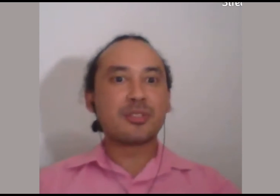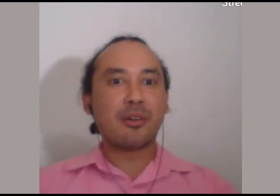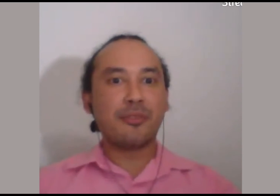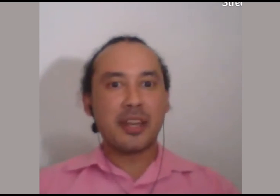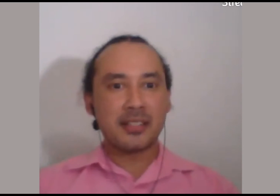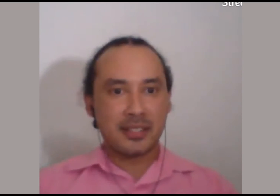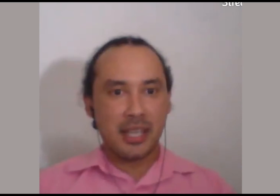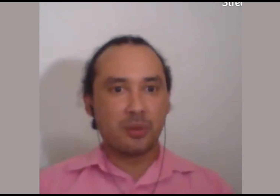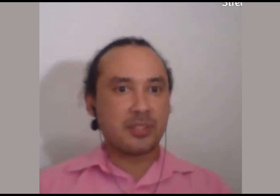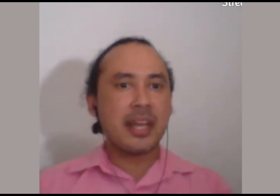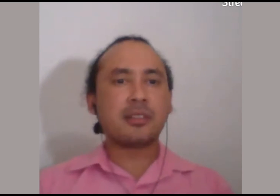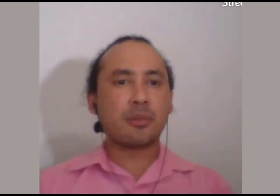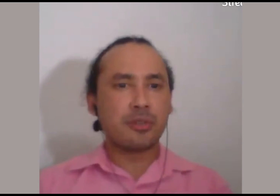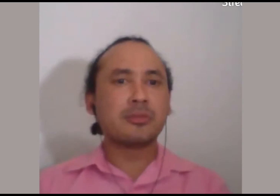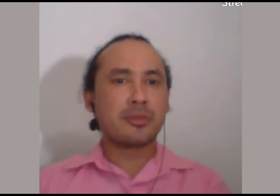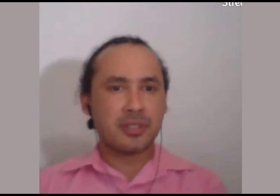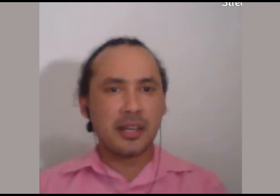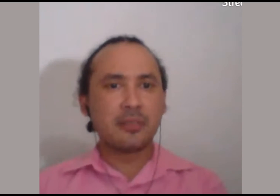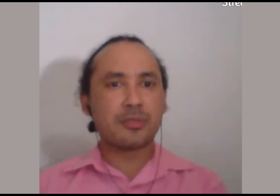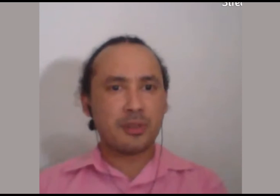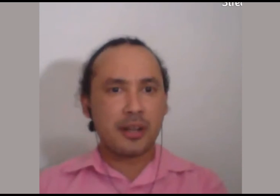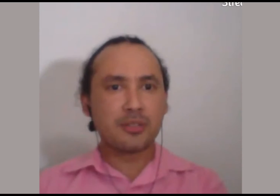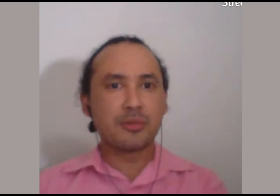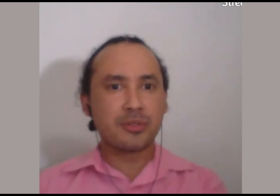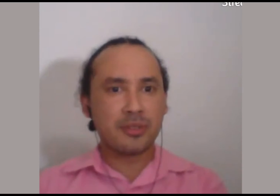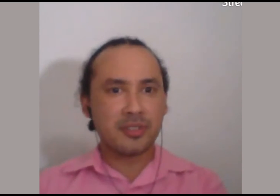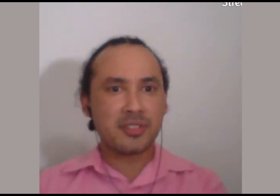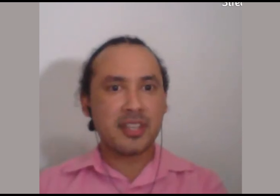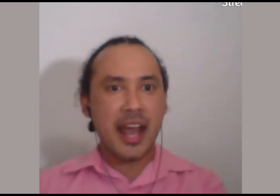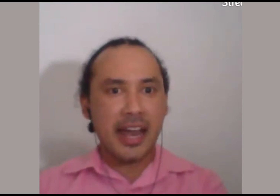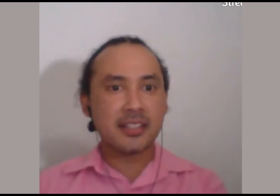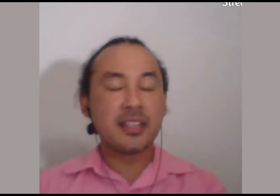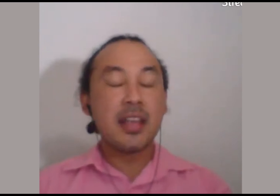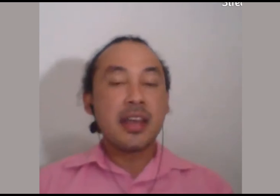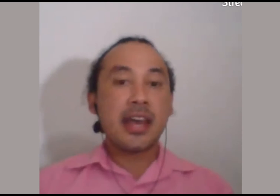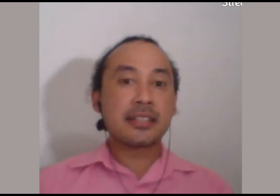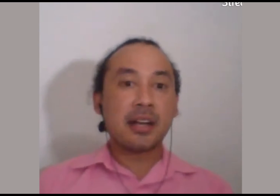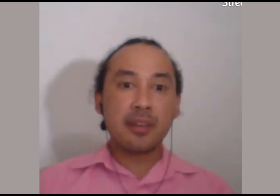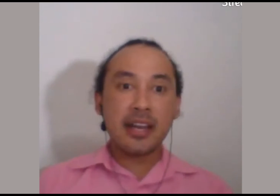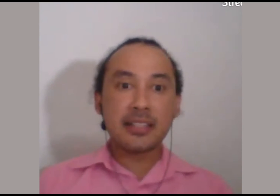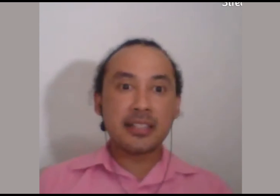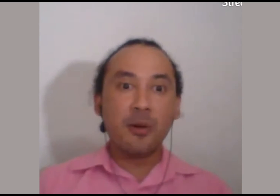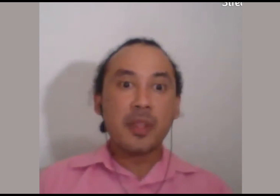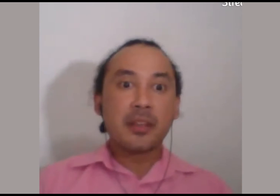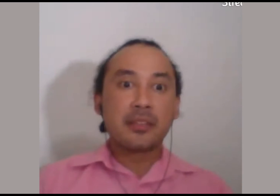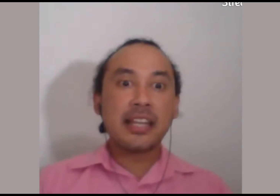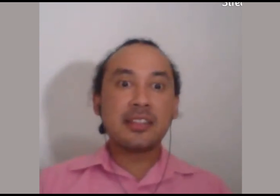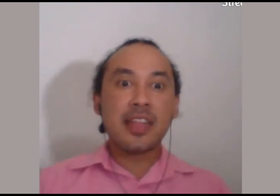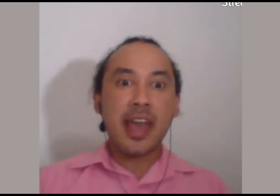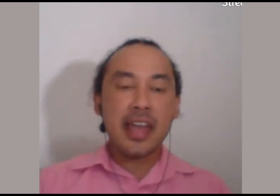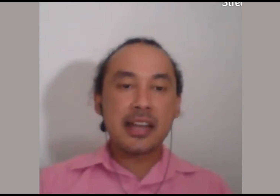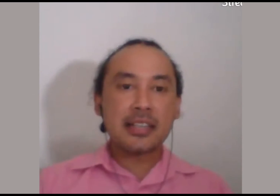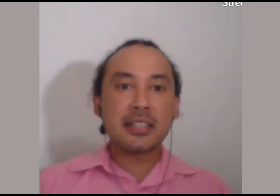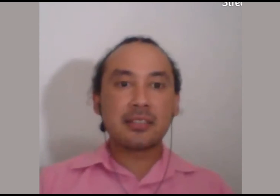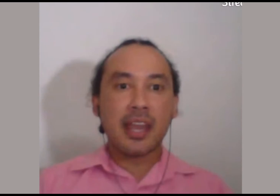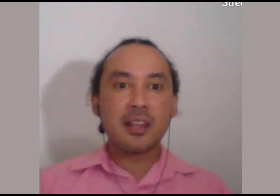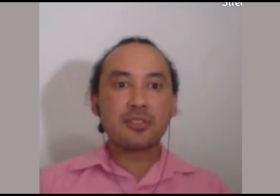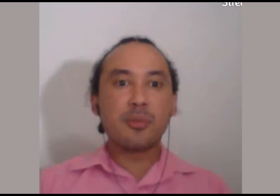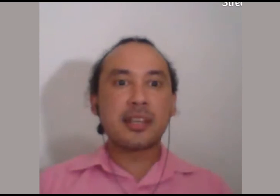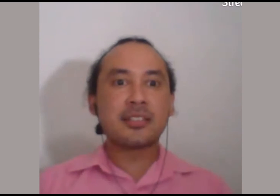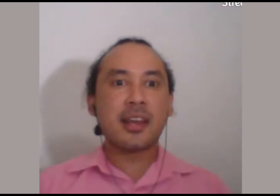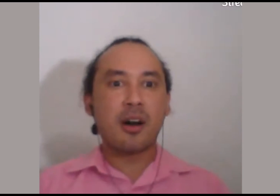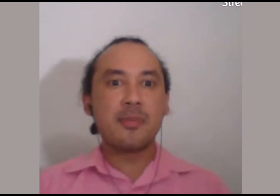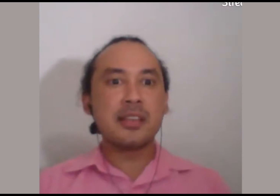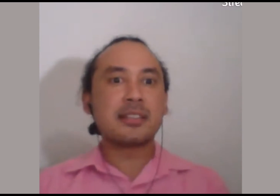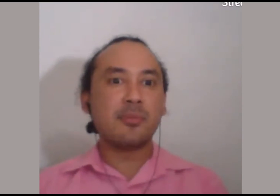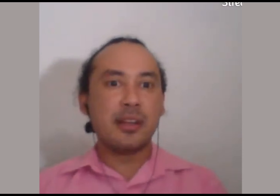os brinquedos que nos são oferecidos, dentre os outros tantos códigos sociais, são em razão da ideia que se